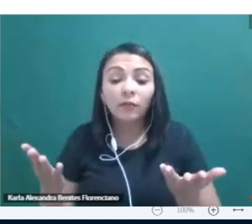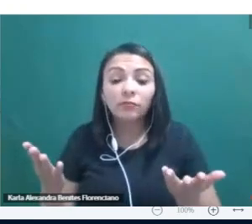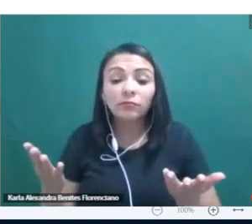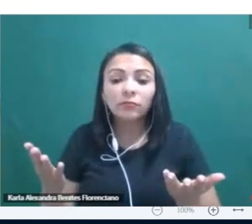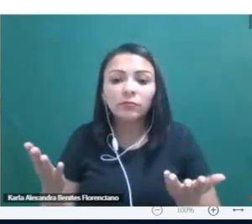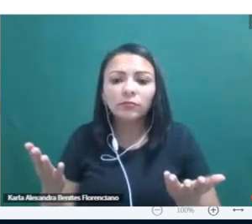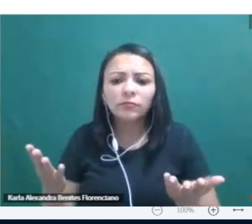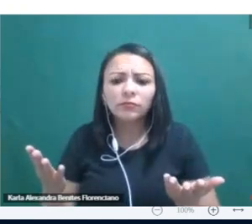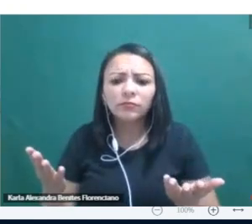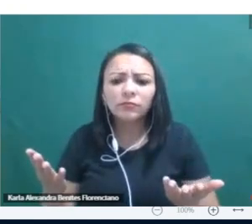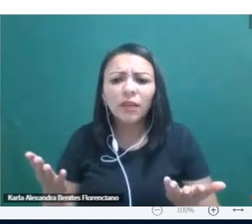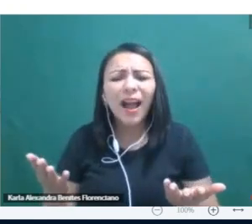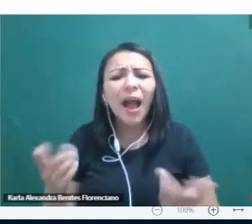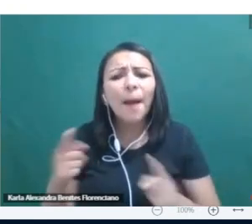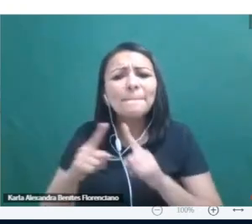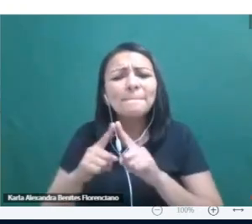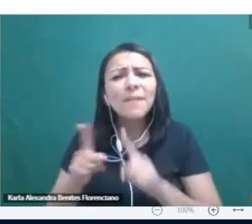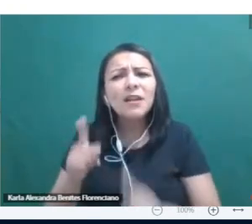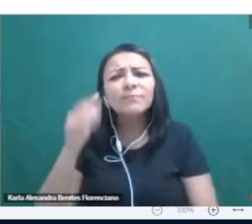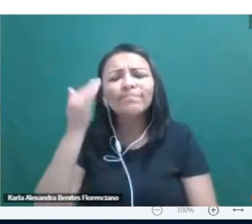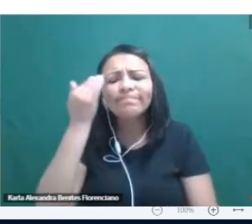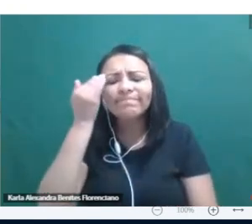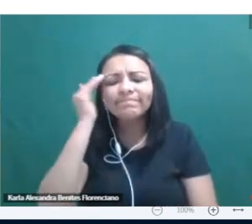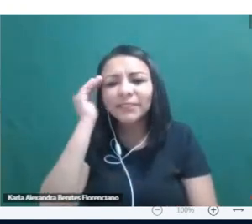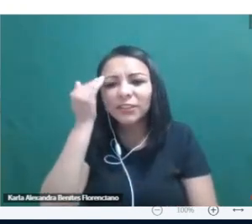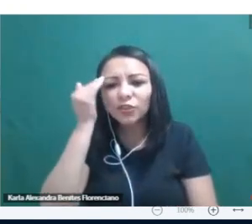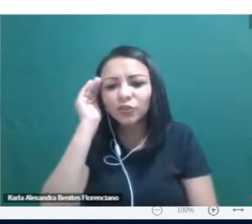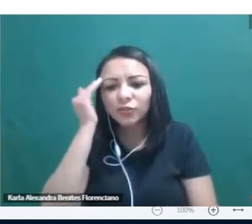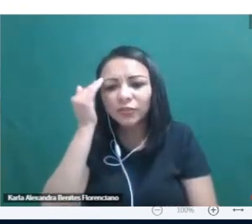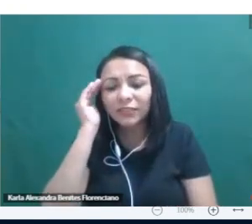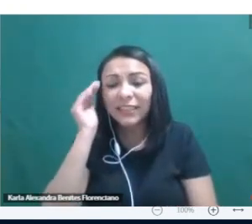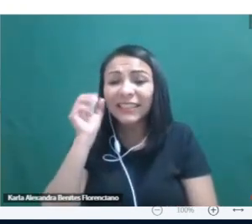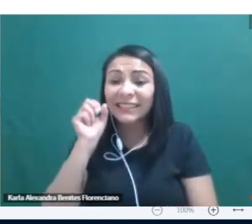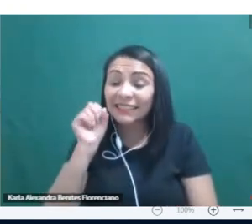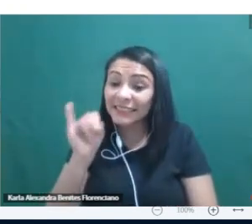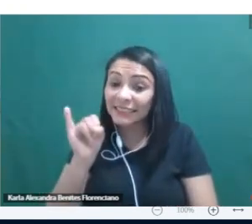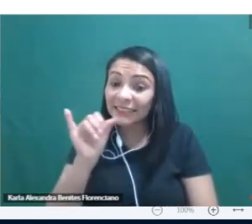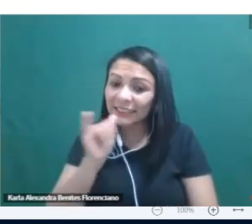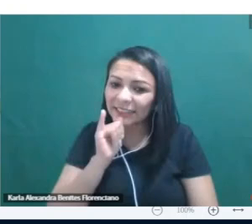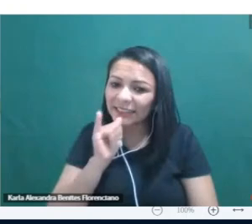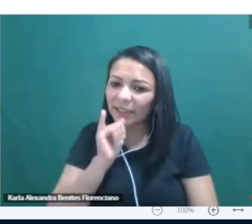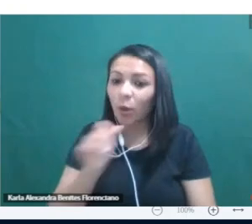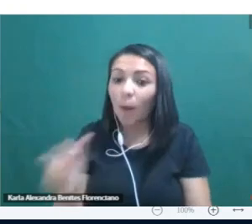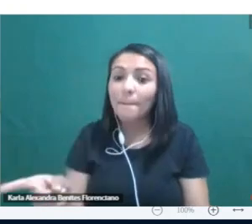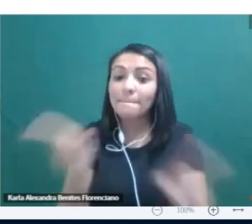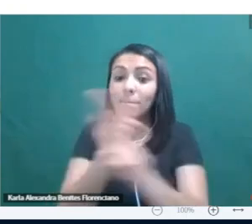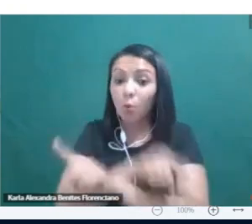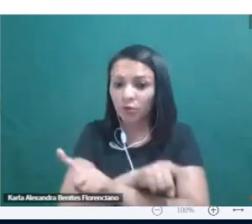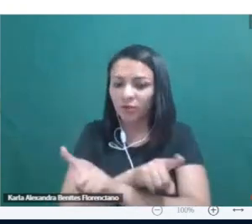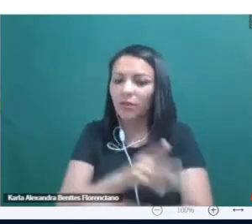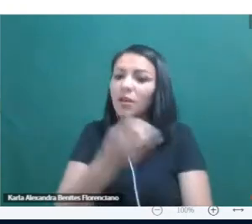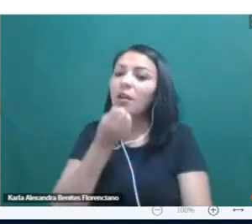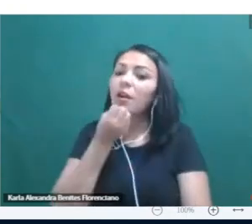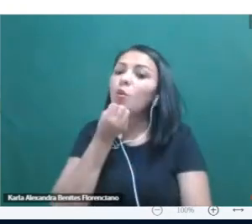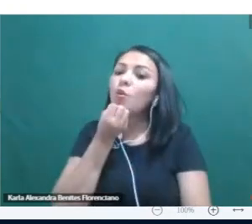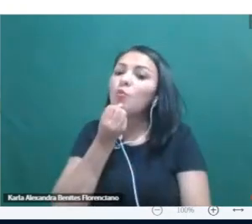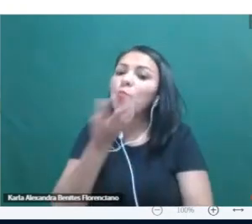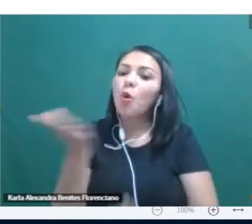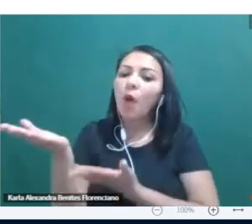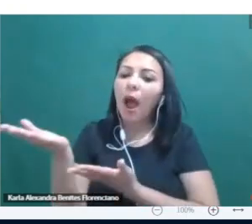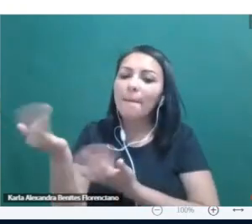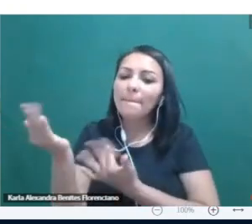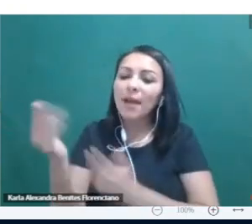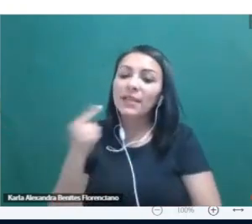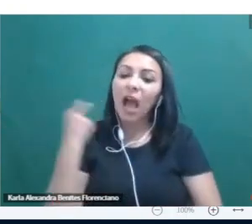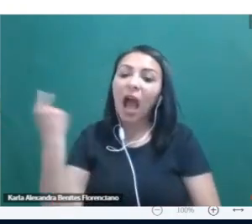Ah, entendi. Se fosse o bom rapaz alto, aí era tudo